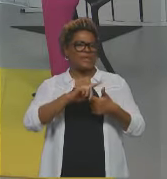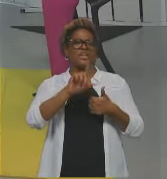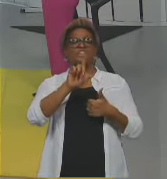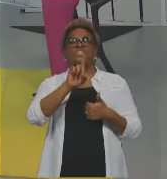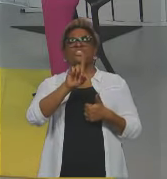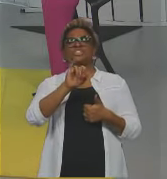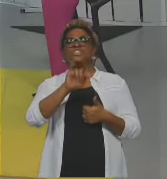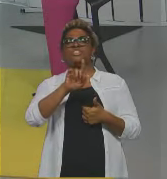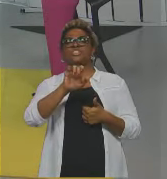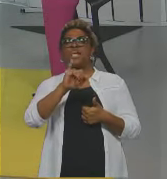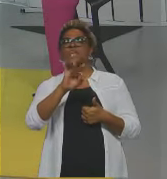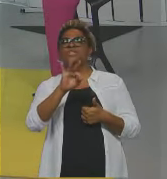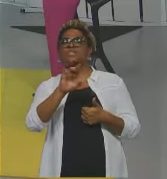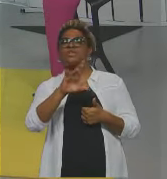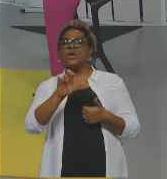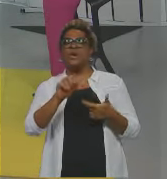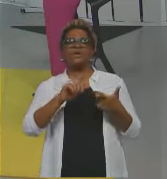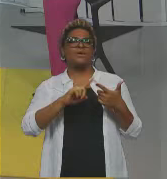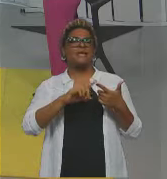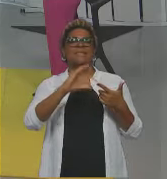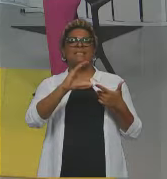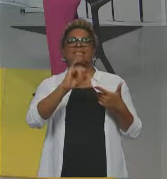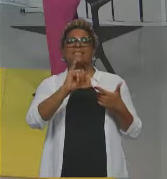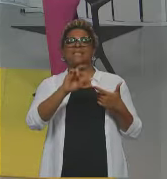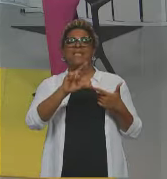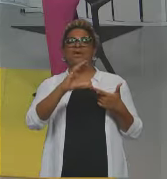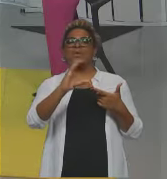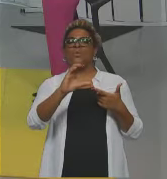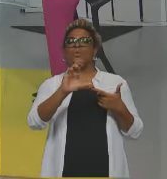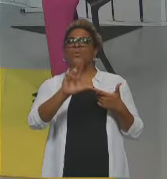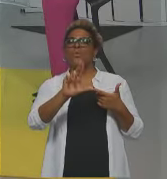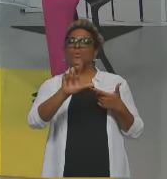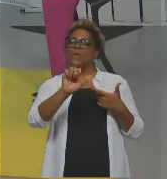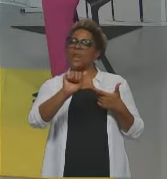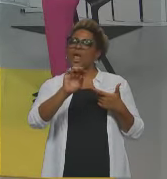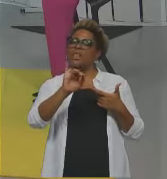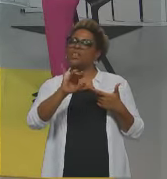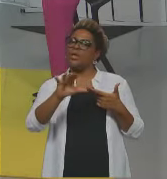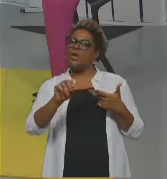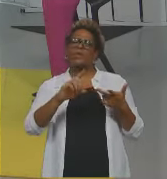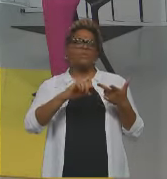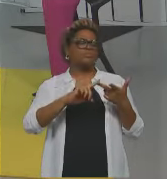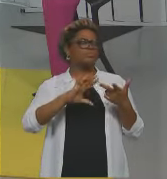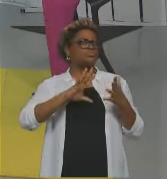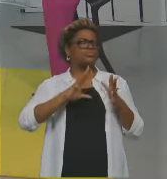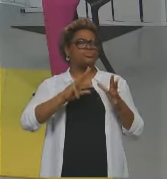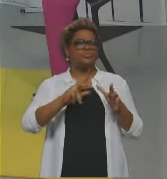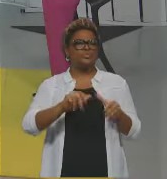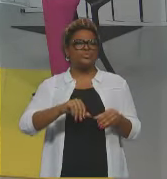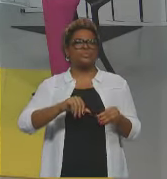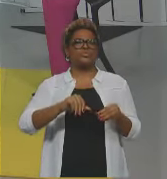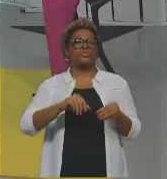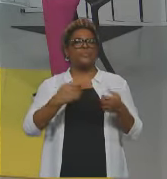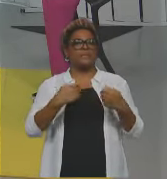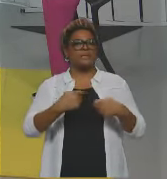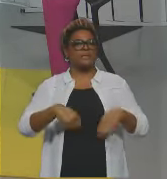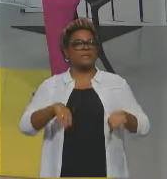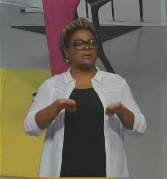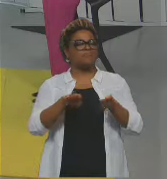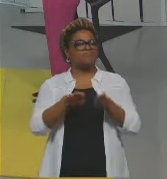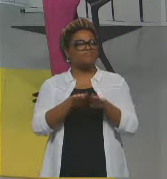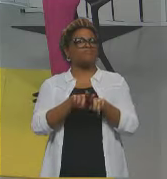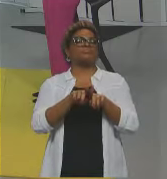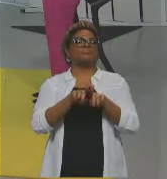estejam todos integrados. E também o sistema excretor, que nós não falamos nele aqui, que não deu tempo, mas ele é fundamental.